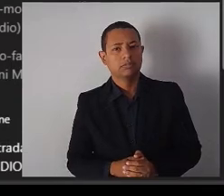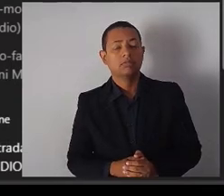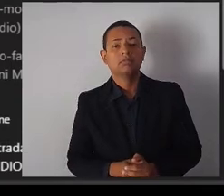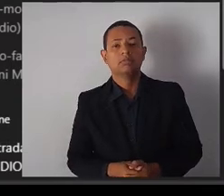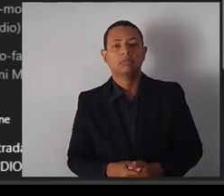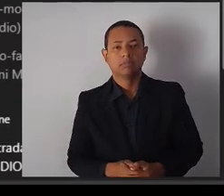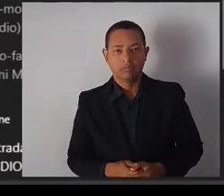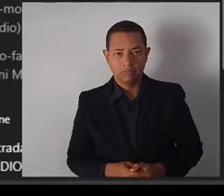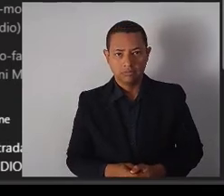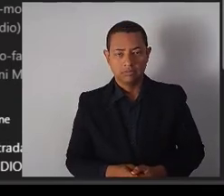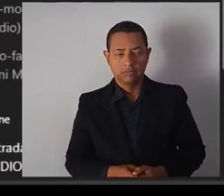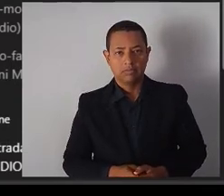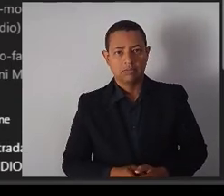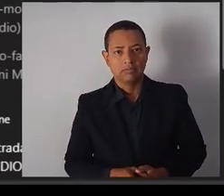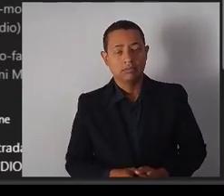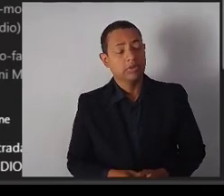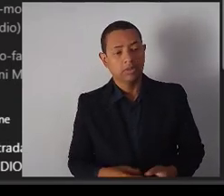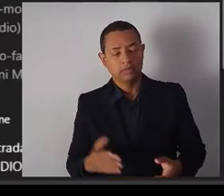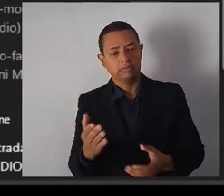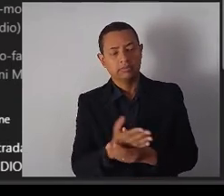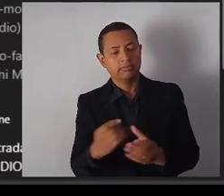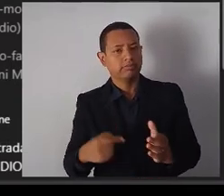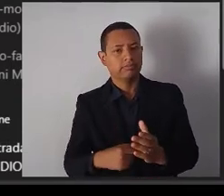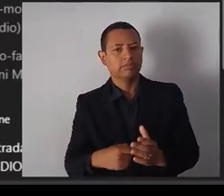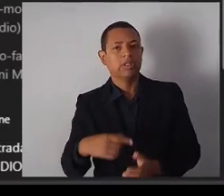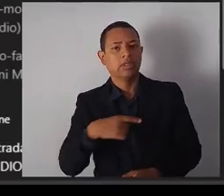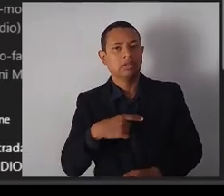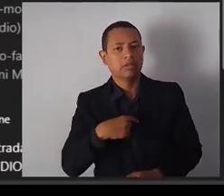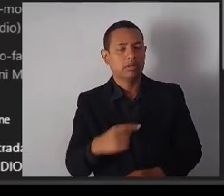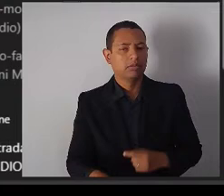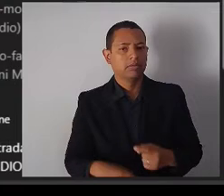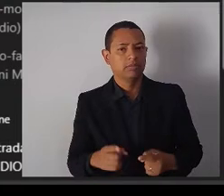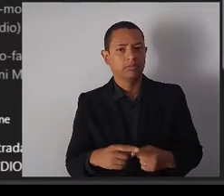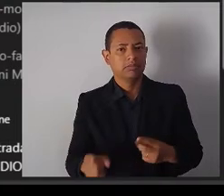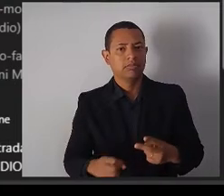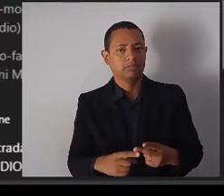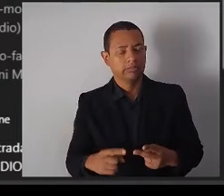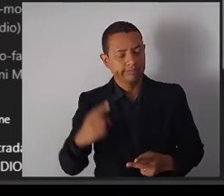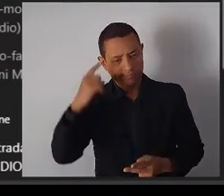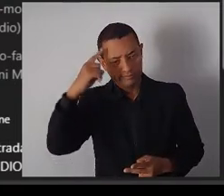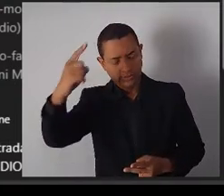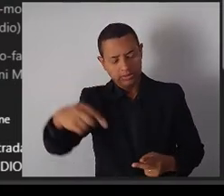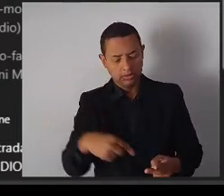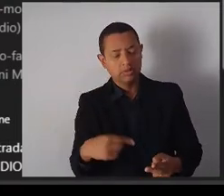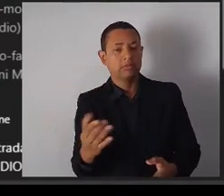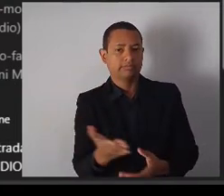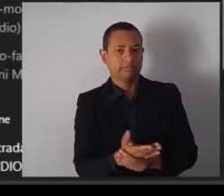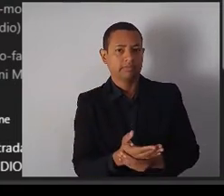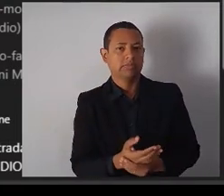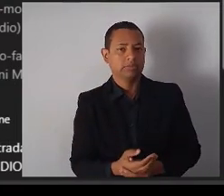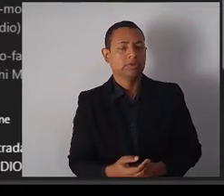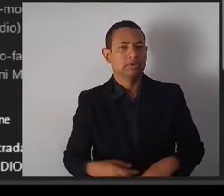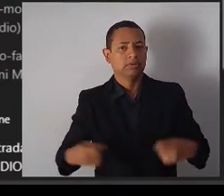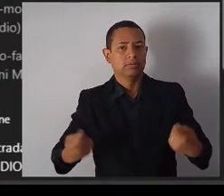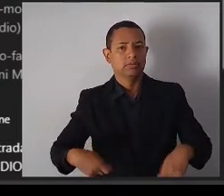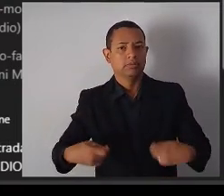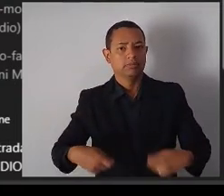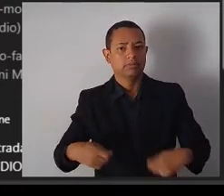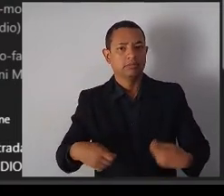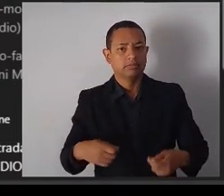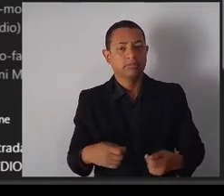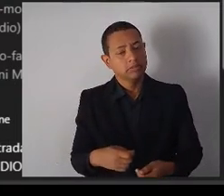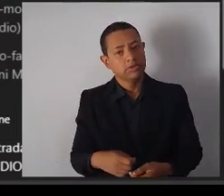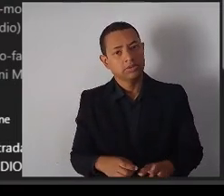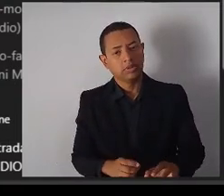processual ela tem basicamente duas ideias básicas aqui no processo, que é a necessidade e a utilidade de um